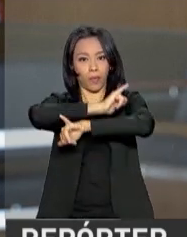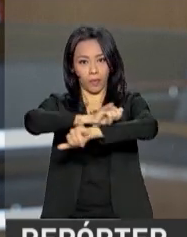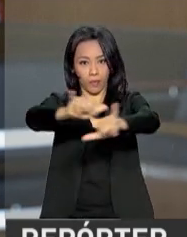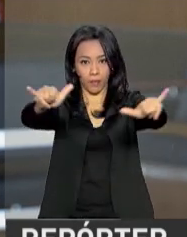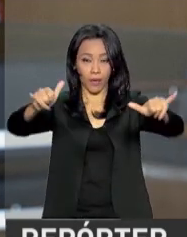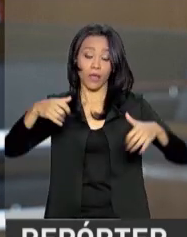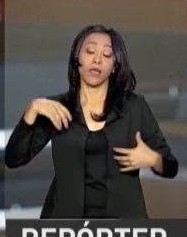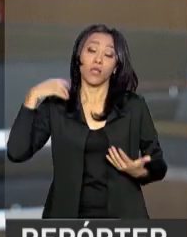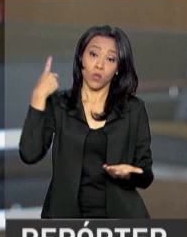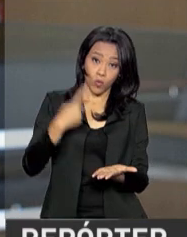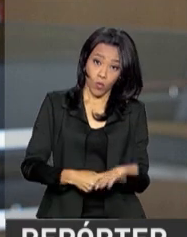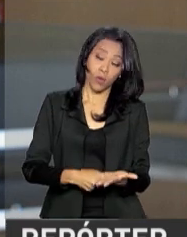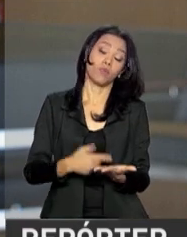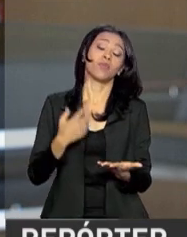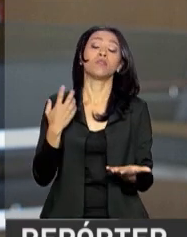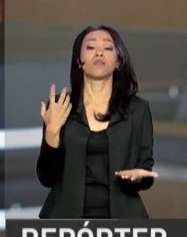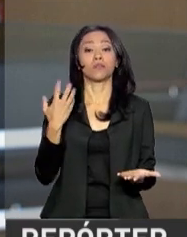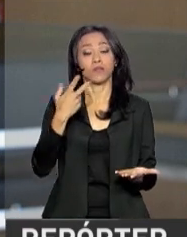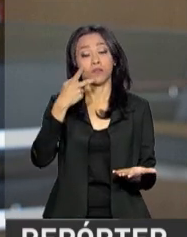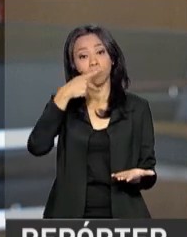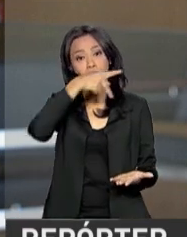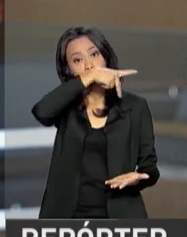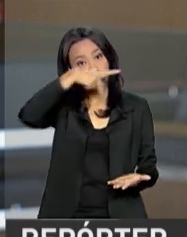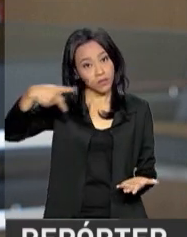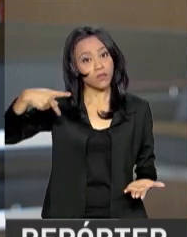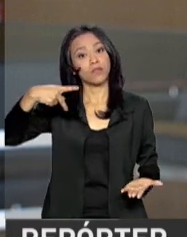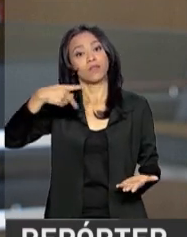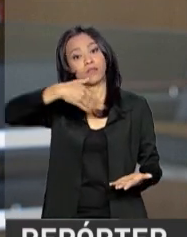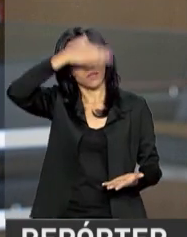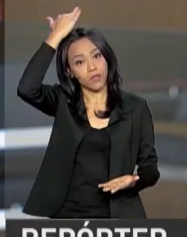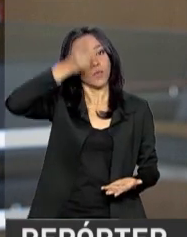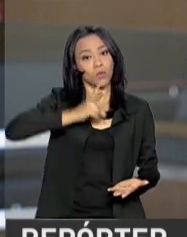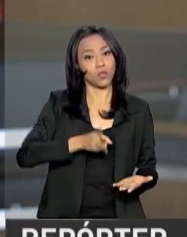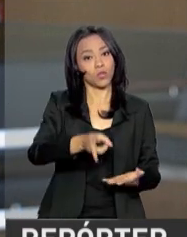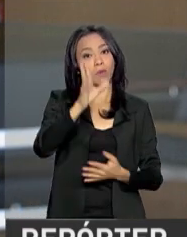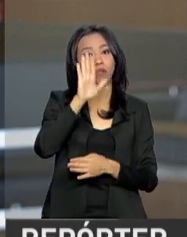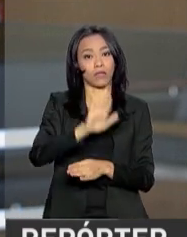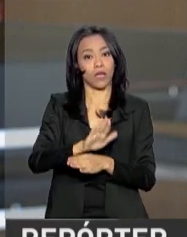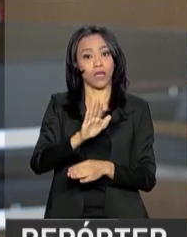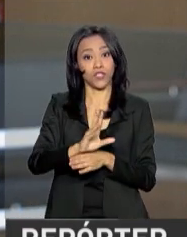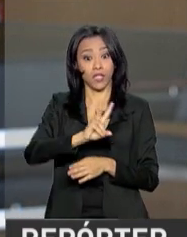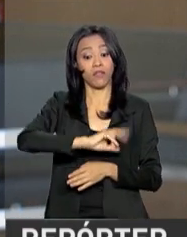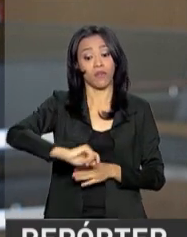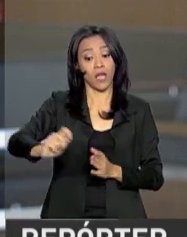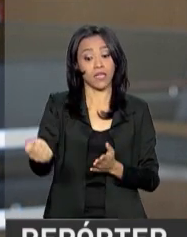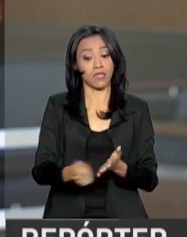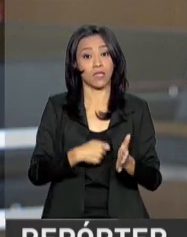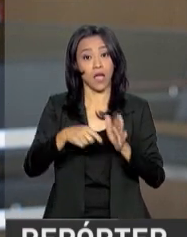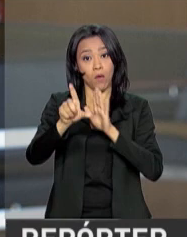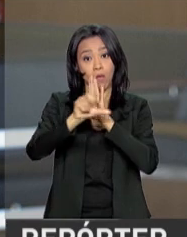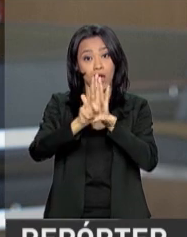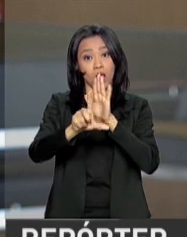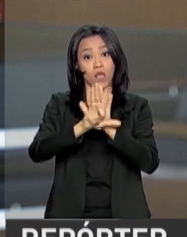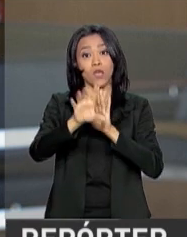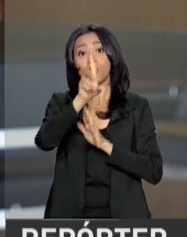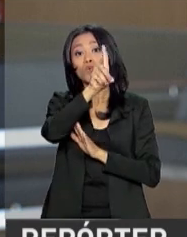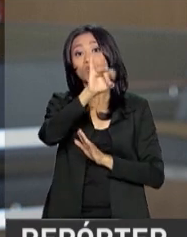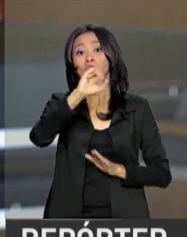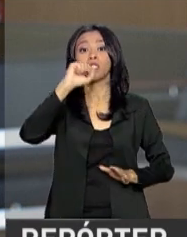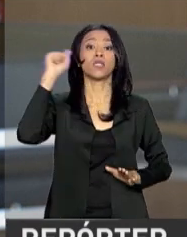presidente michel temer prossegue aqui em brasília no período da tarde está previsto que ele funcione uma lei que institui o dia nacional da imigração